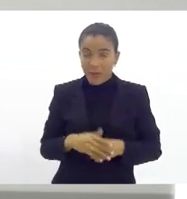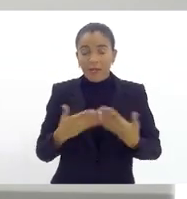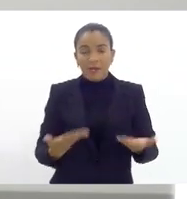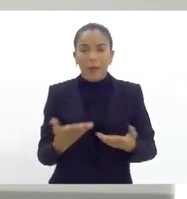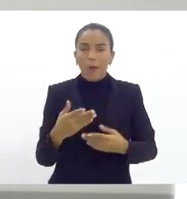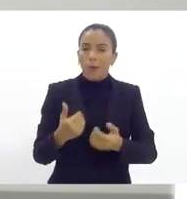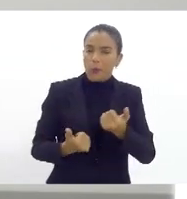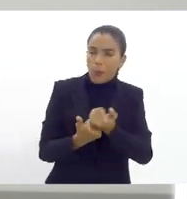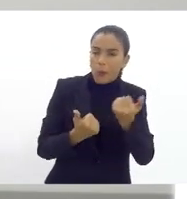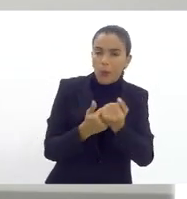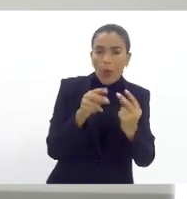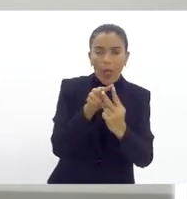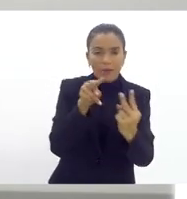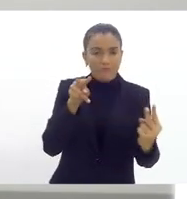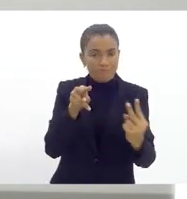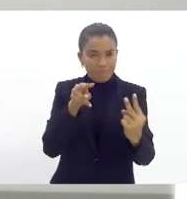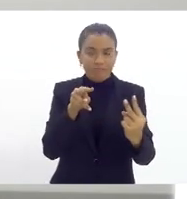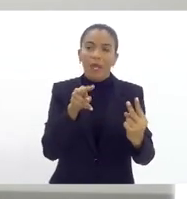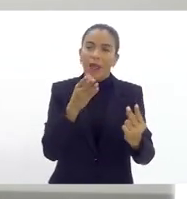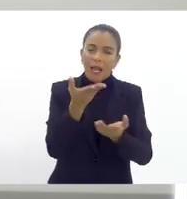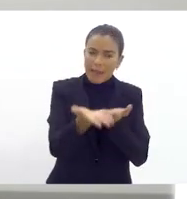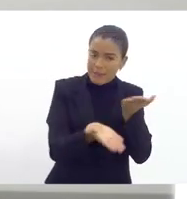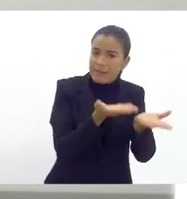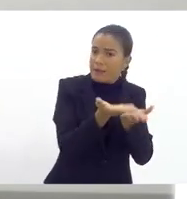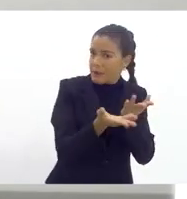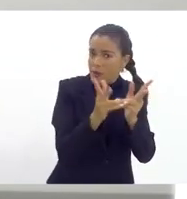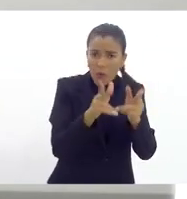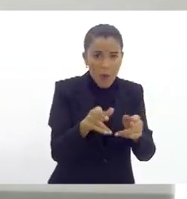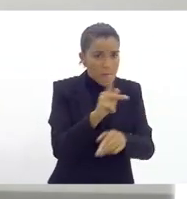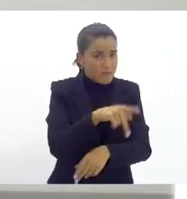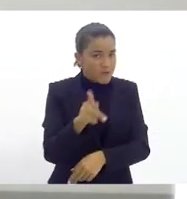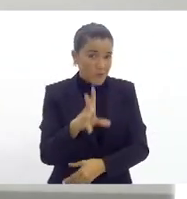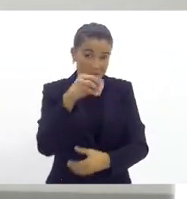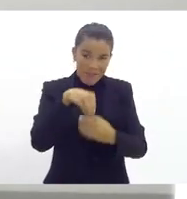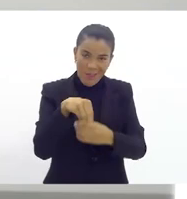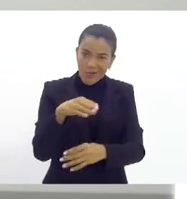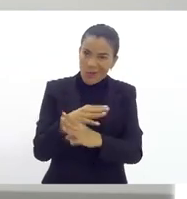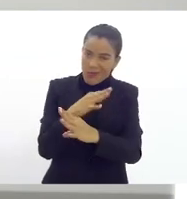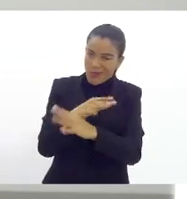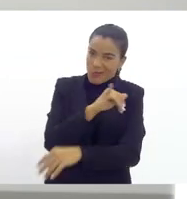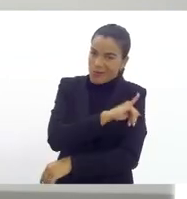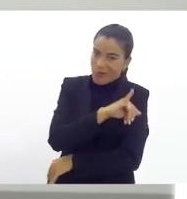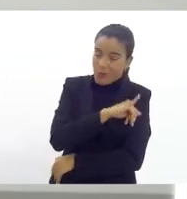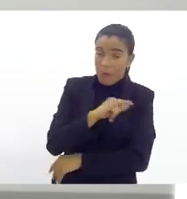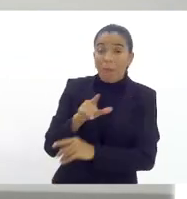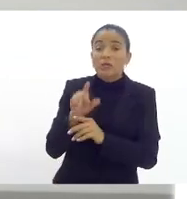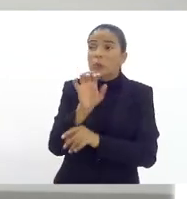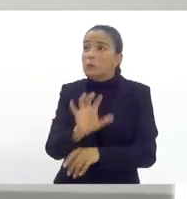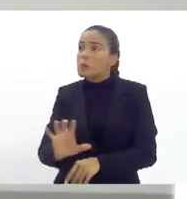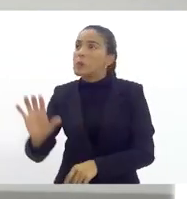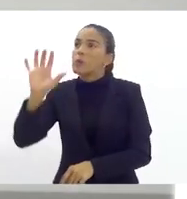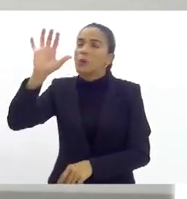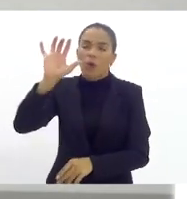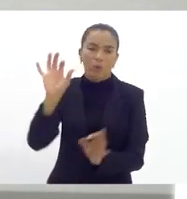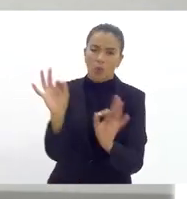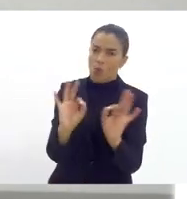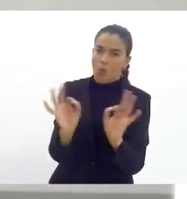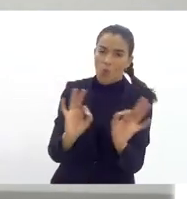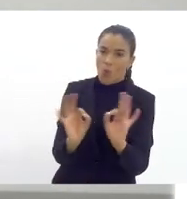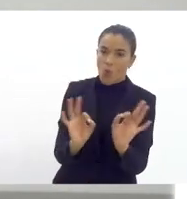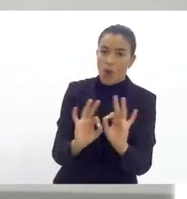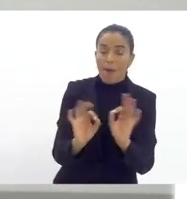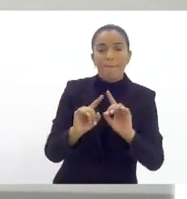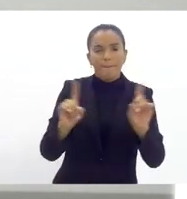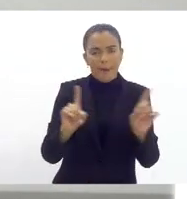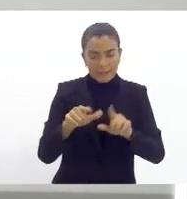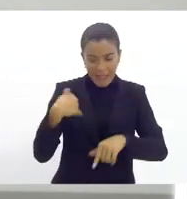tutor a distância ele tá tratado hoje como professor no município do Rio ainda que em outras regionais não estejam né mas